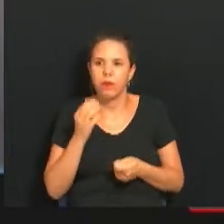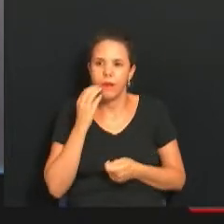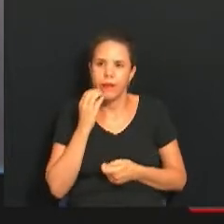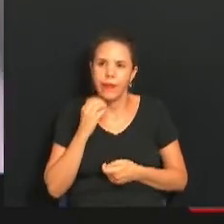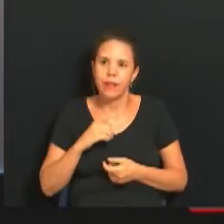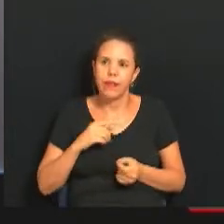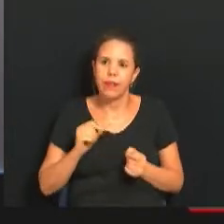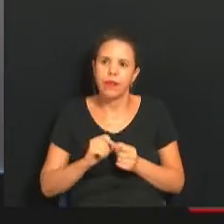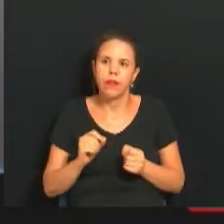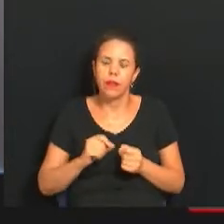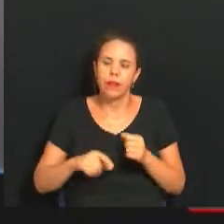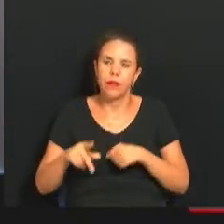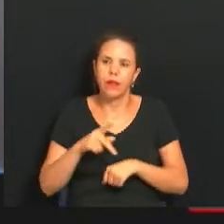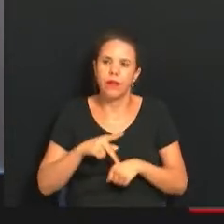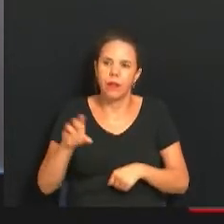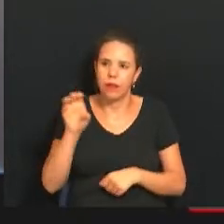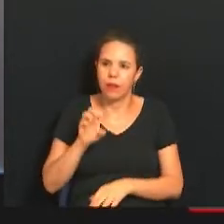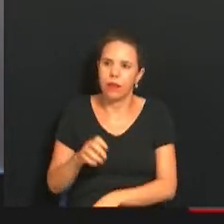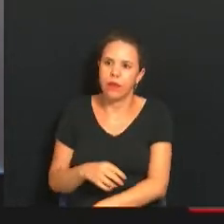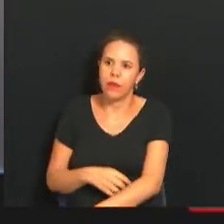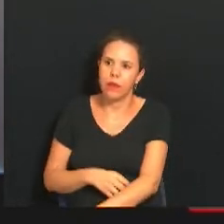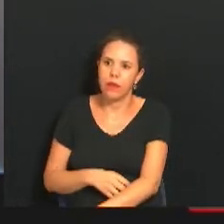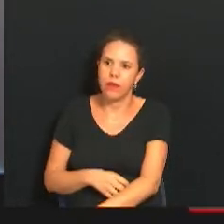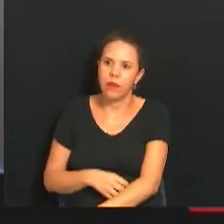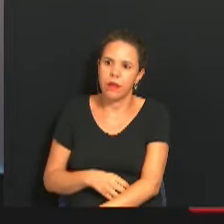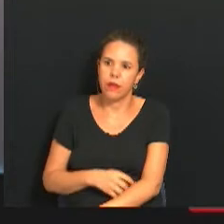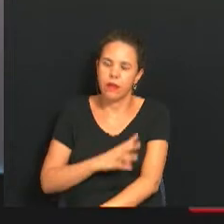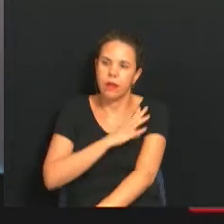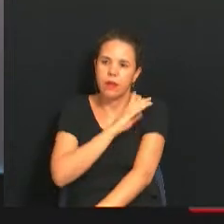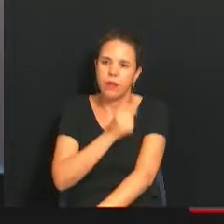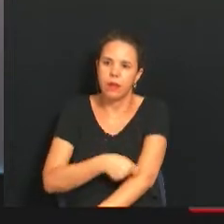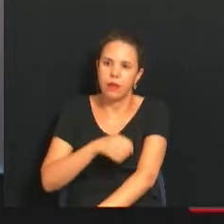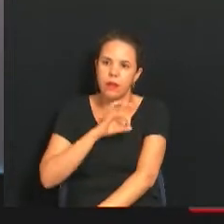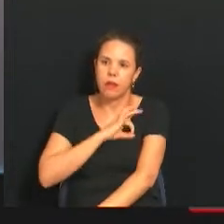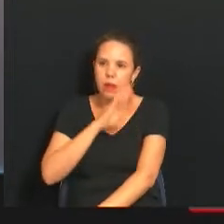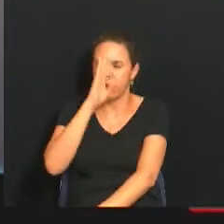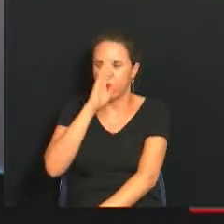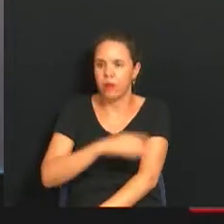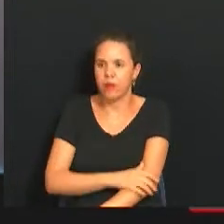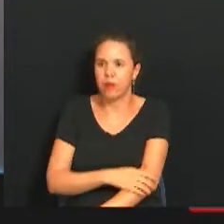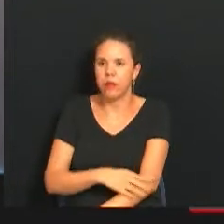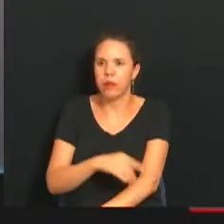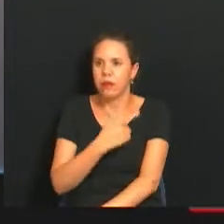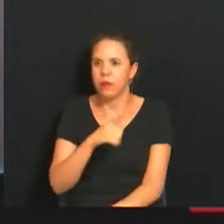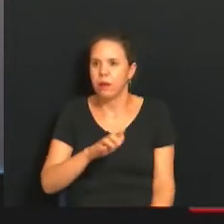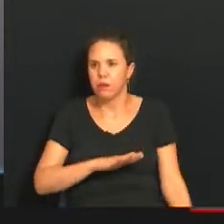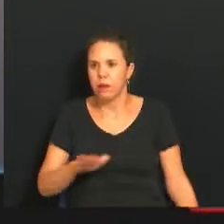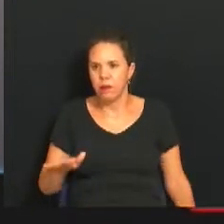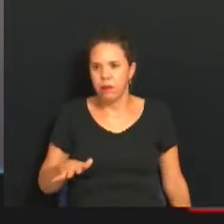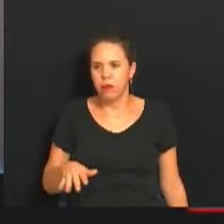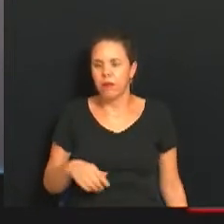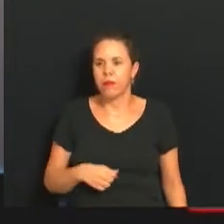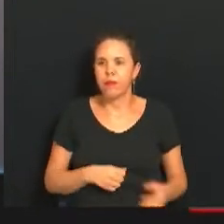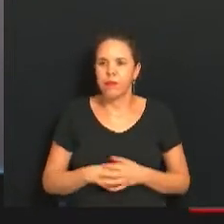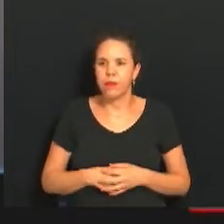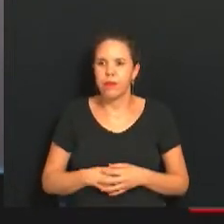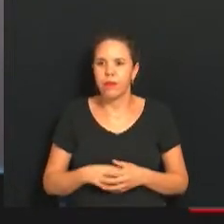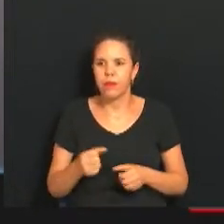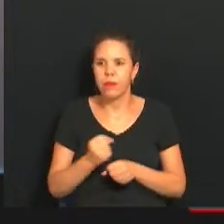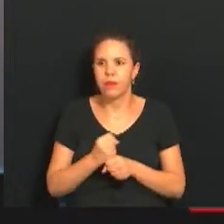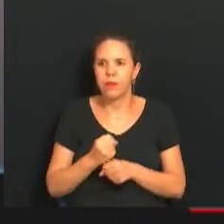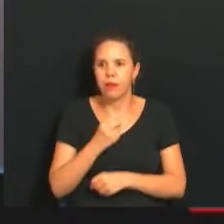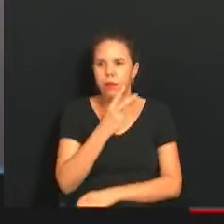sobre os países do leste europeu, militarmente, né, principalmente, não existia mais, né? A partir dos anos